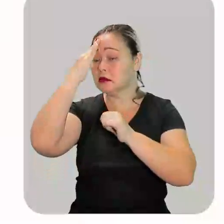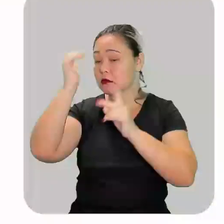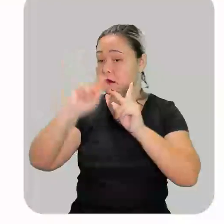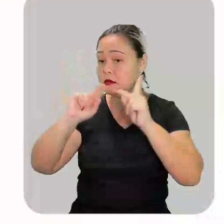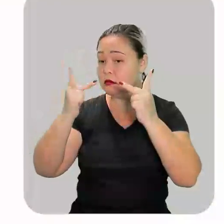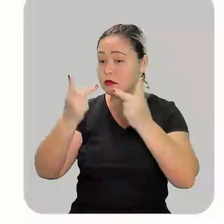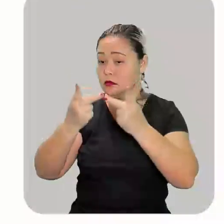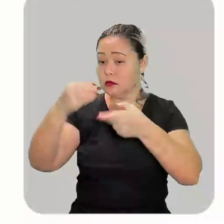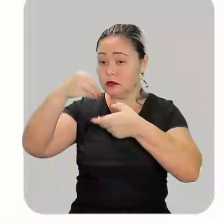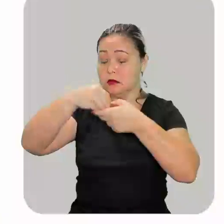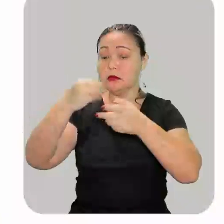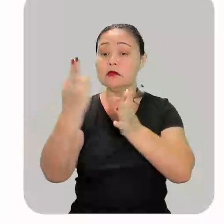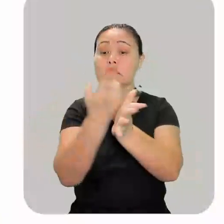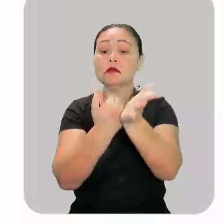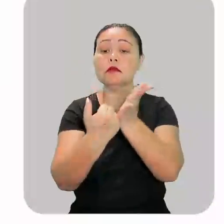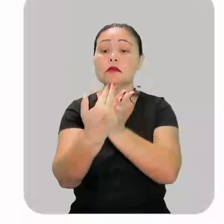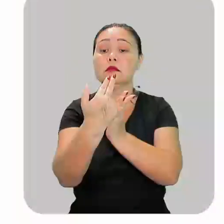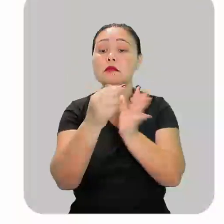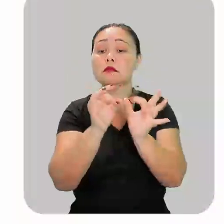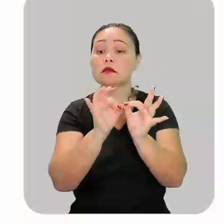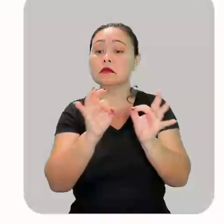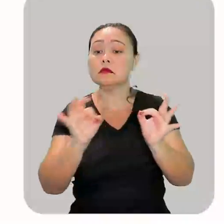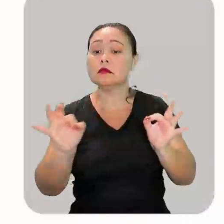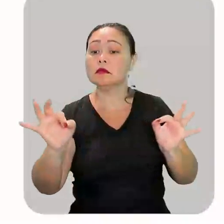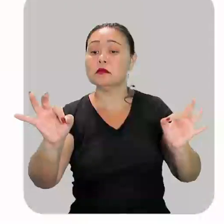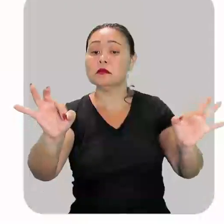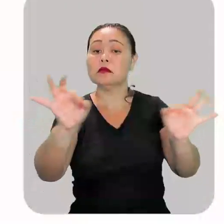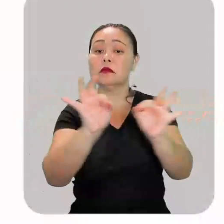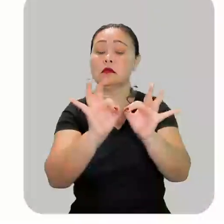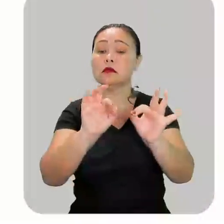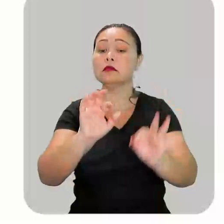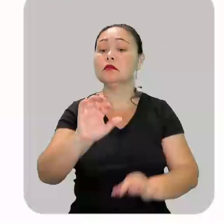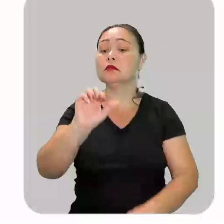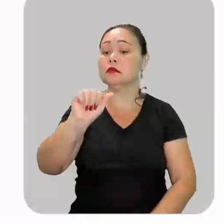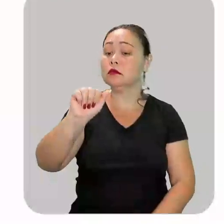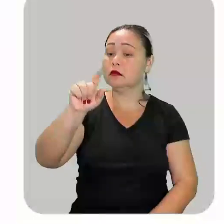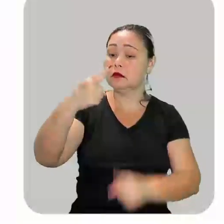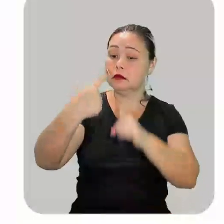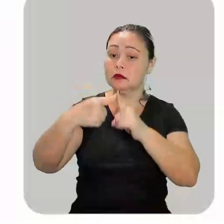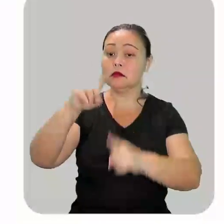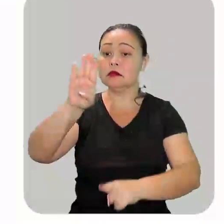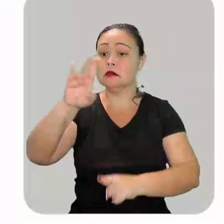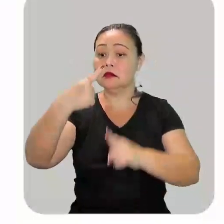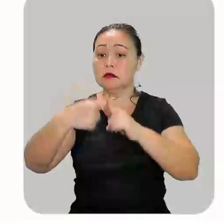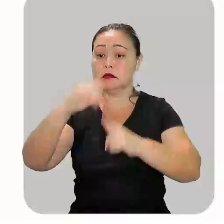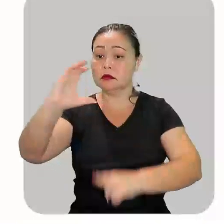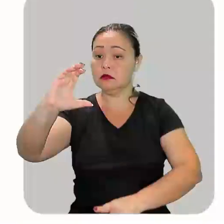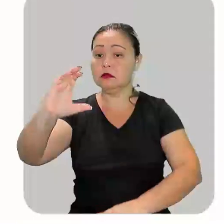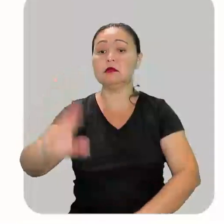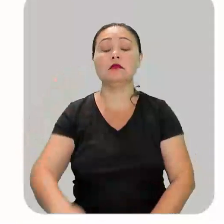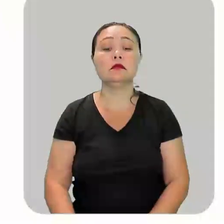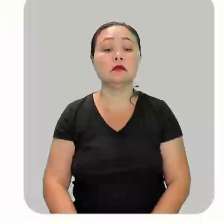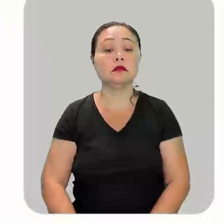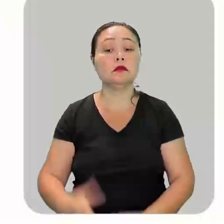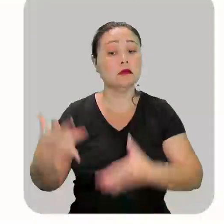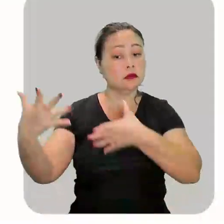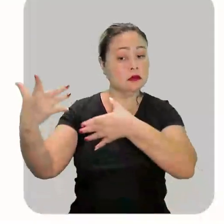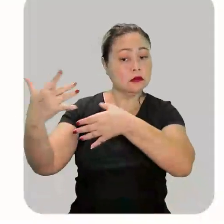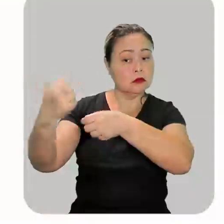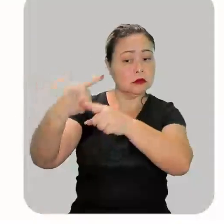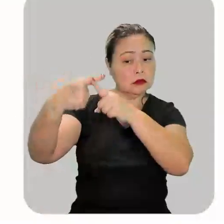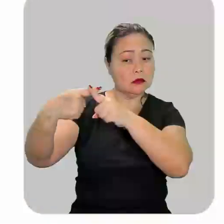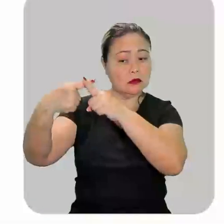na maquete? Na maquete, a gente tem o volume A vezes B vezes C.